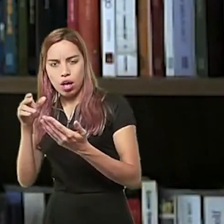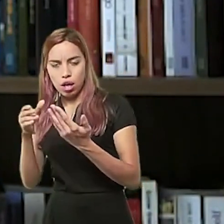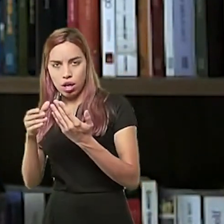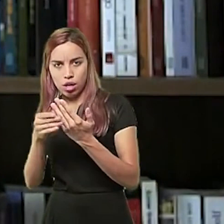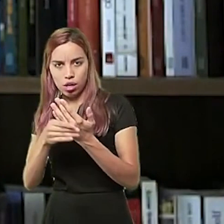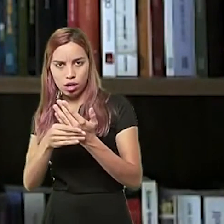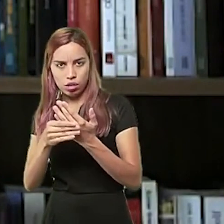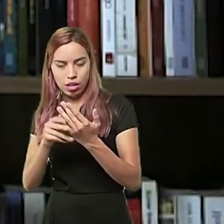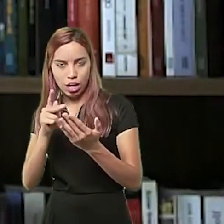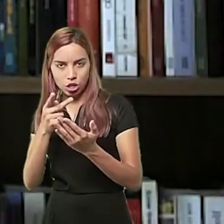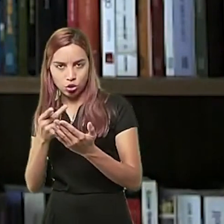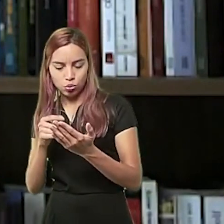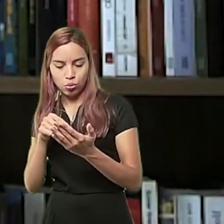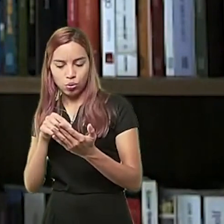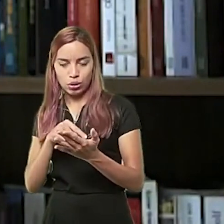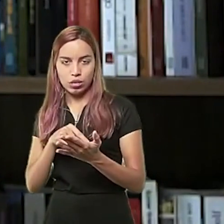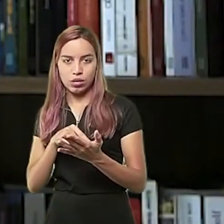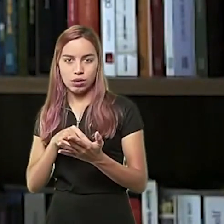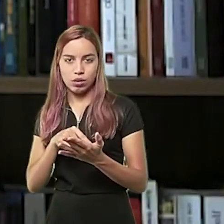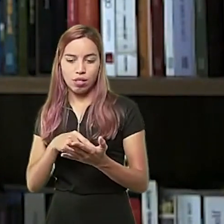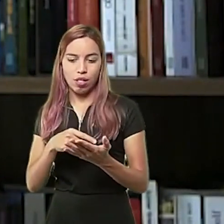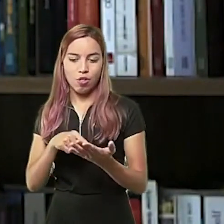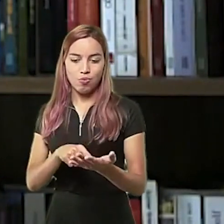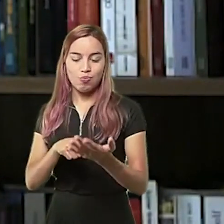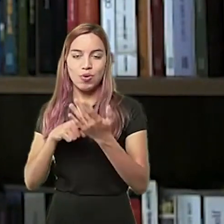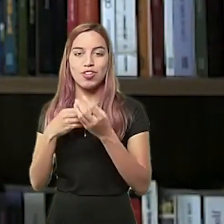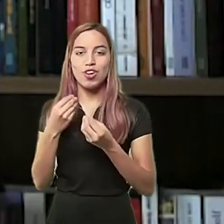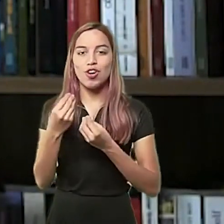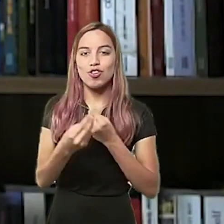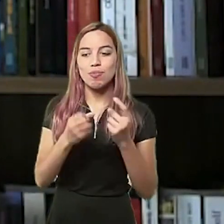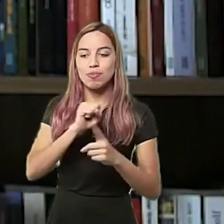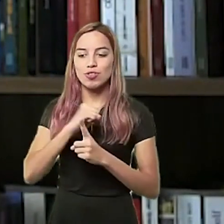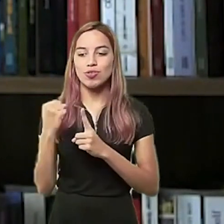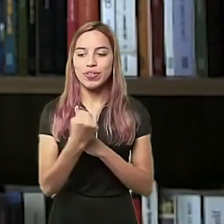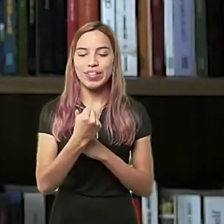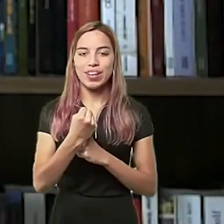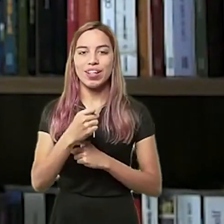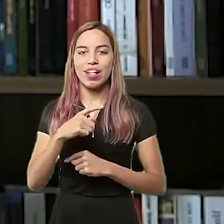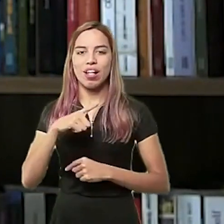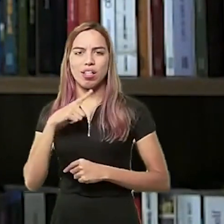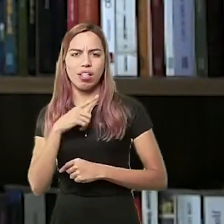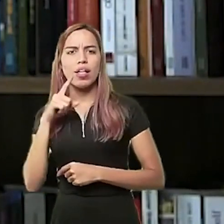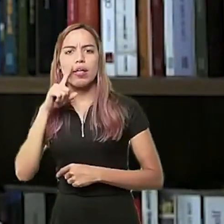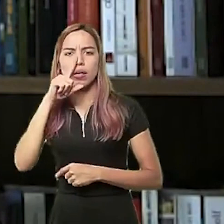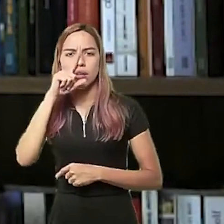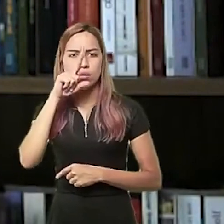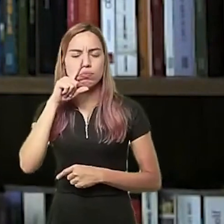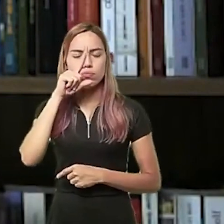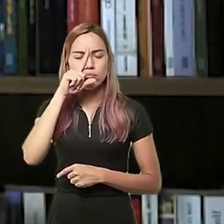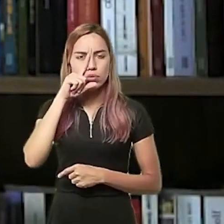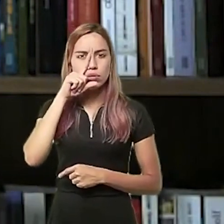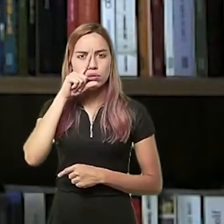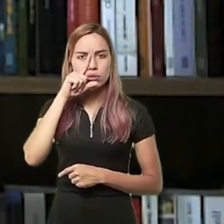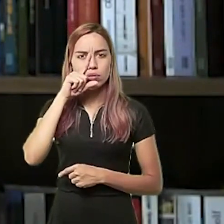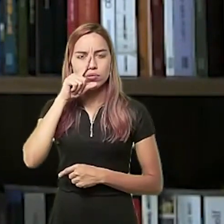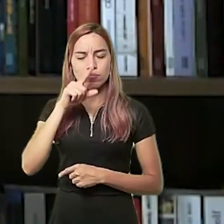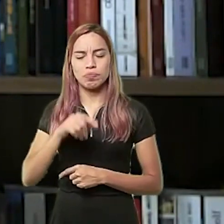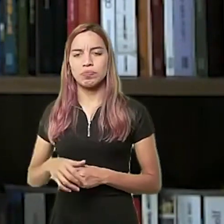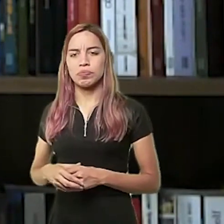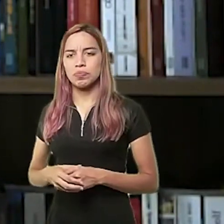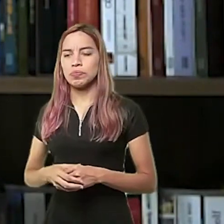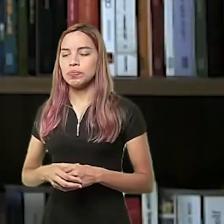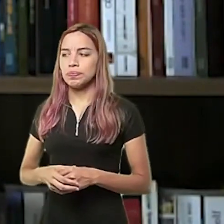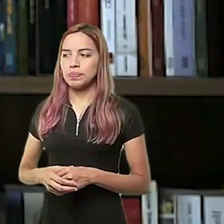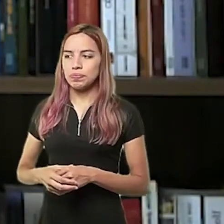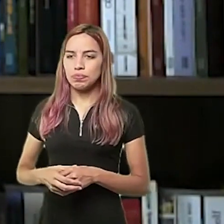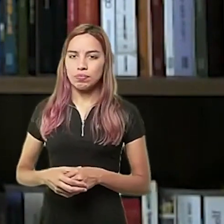na nossa sociedade, né? É algo que ainda está muito marcado, né? Antes de entrar aqui na